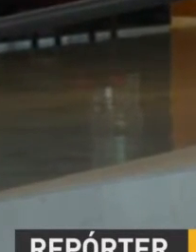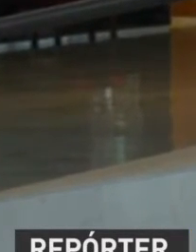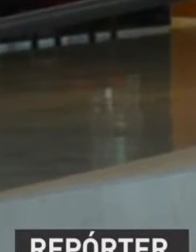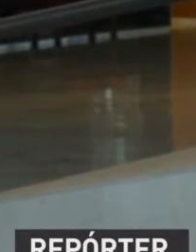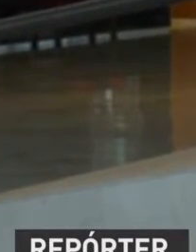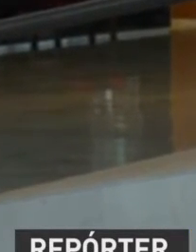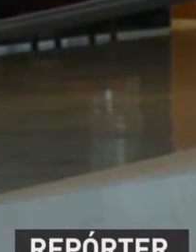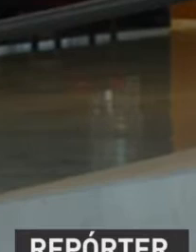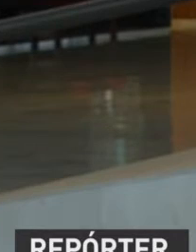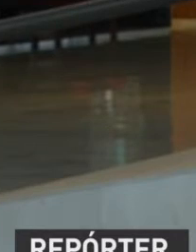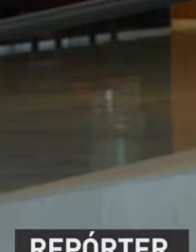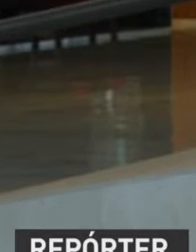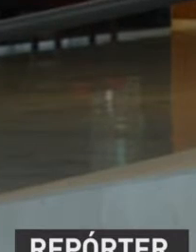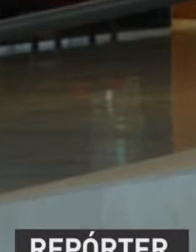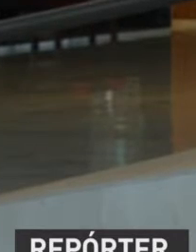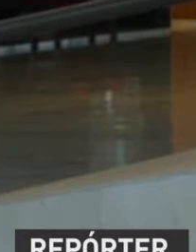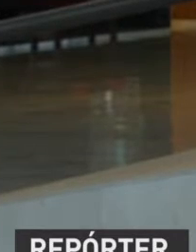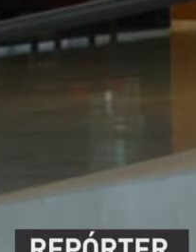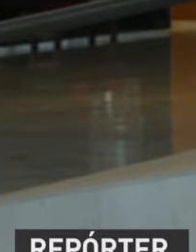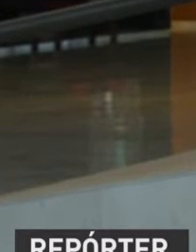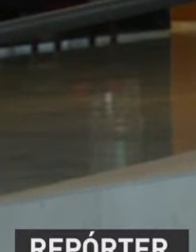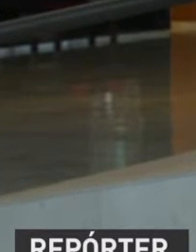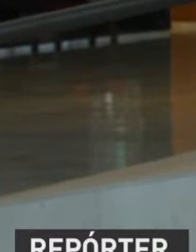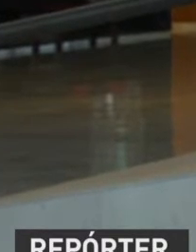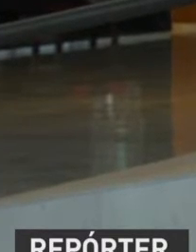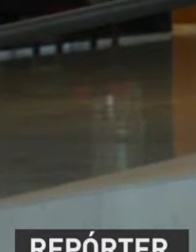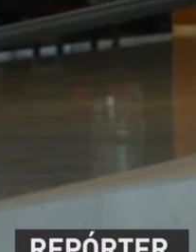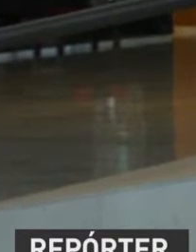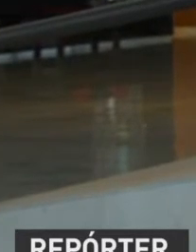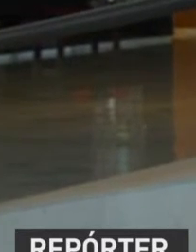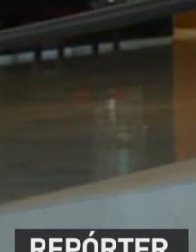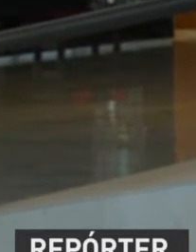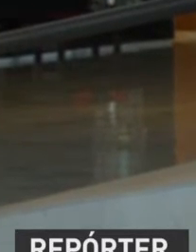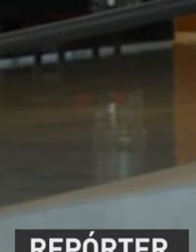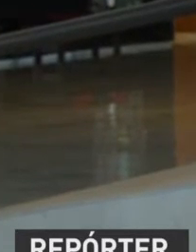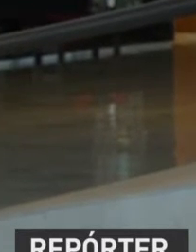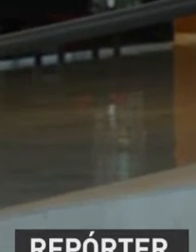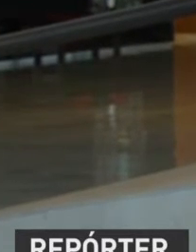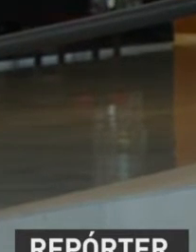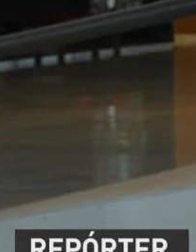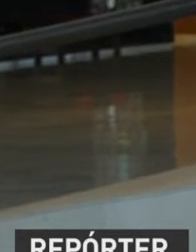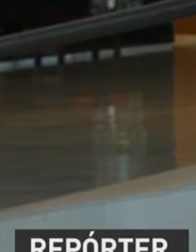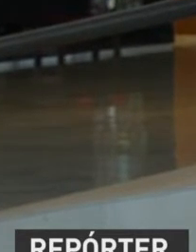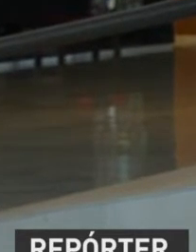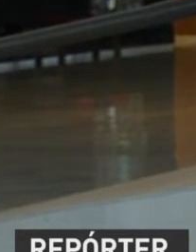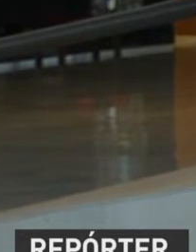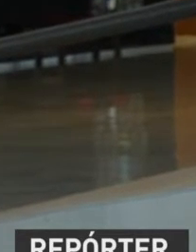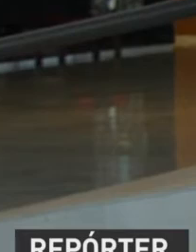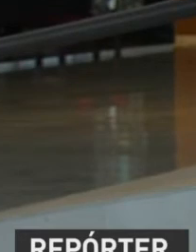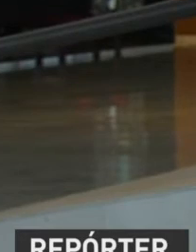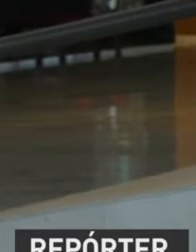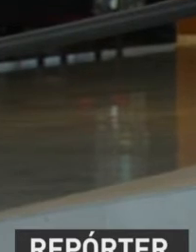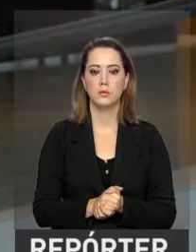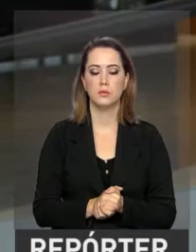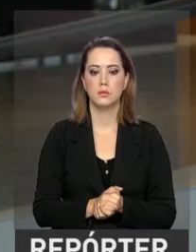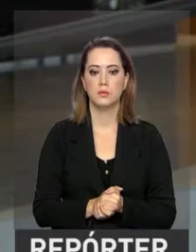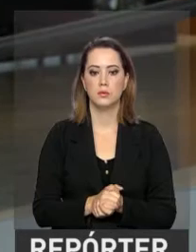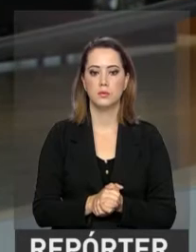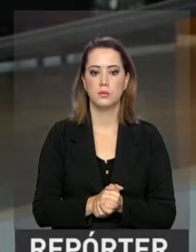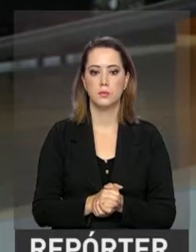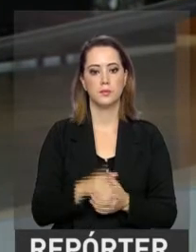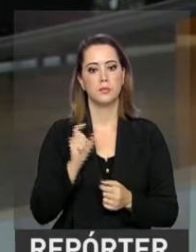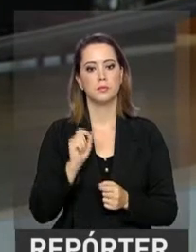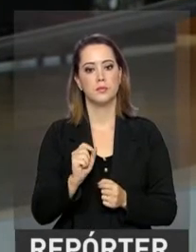e olha danielle como a gente vem falando desde cedo aqui na tv nbr a exoneração de henrique eduardo alves do cargo de